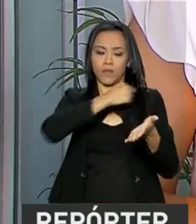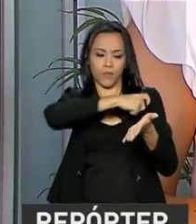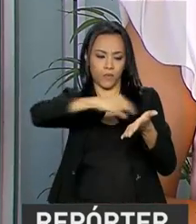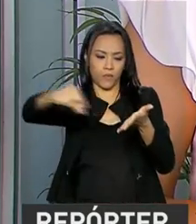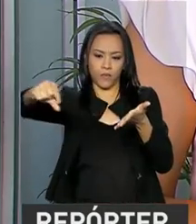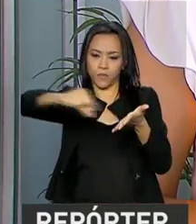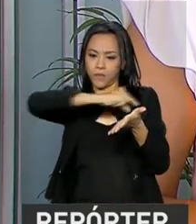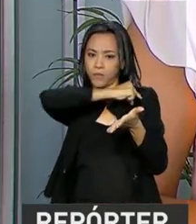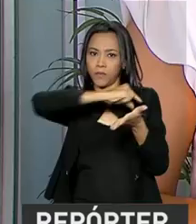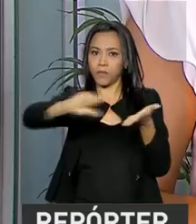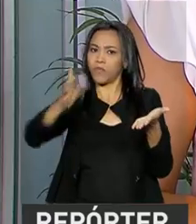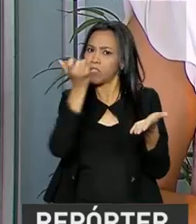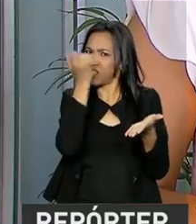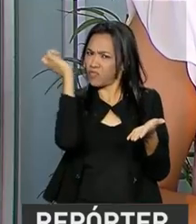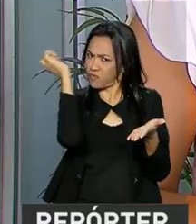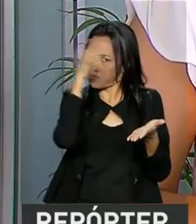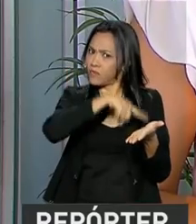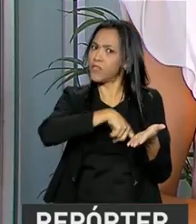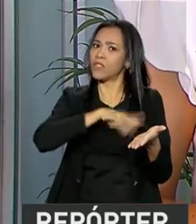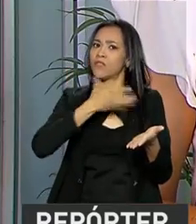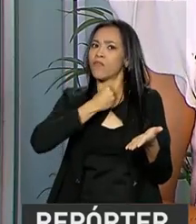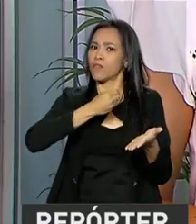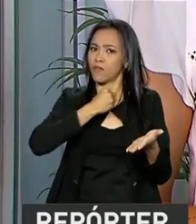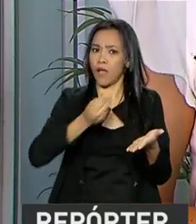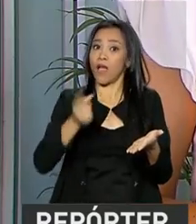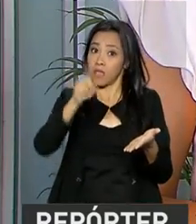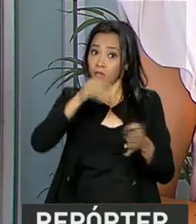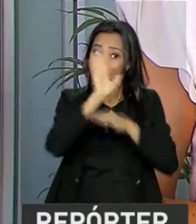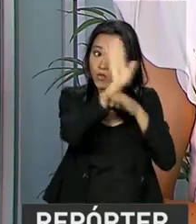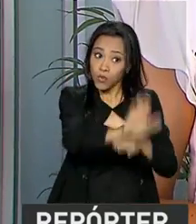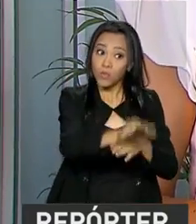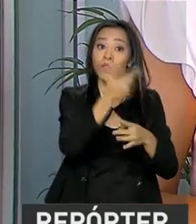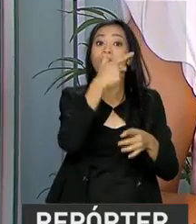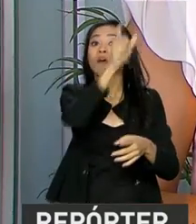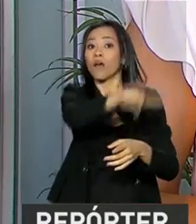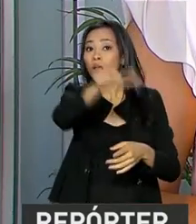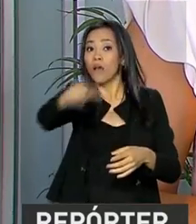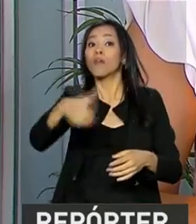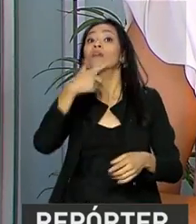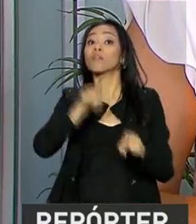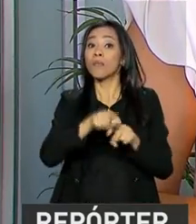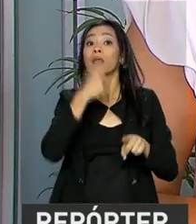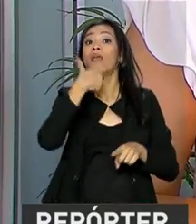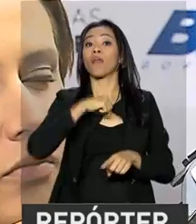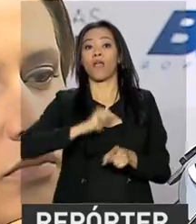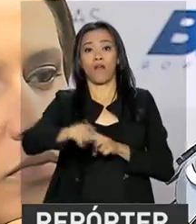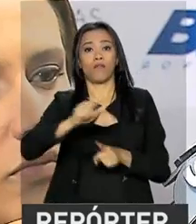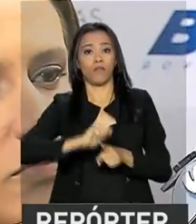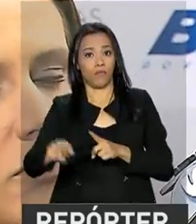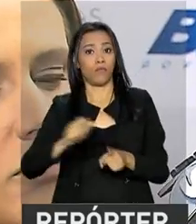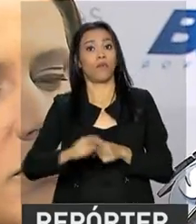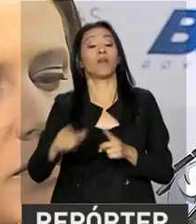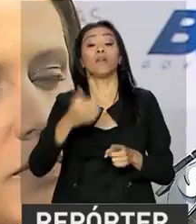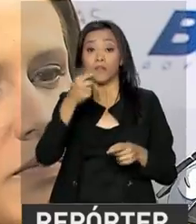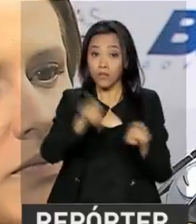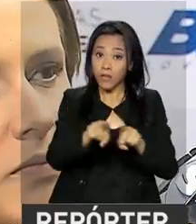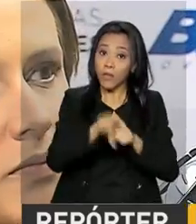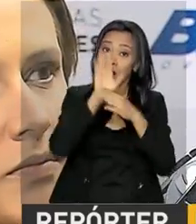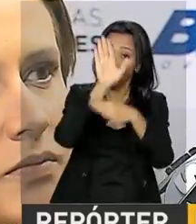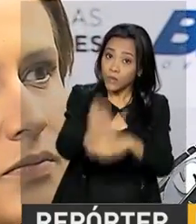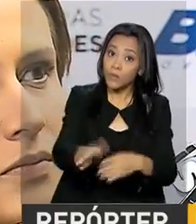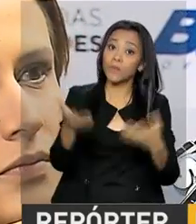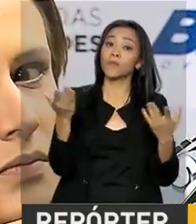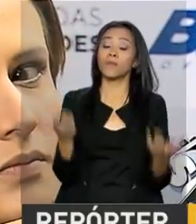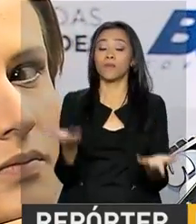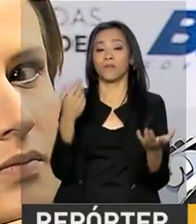dificulta A falsificação isso beneficia o cidadão o comerciante facilita o trabalho da polícia o código de identificação rápida